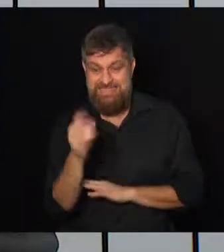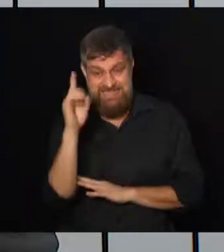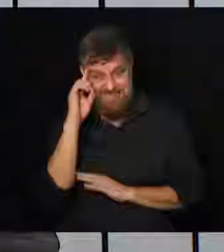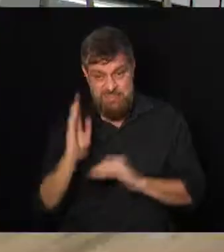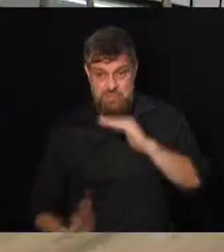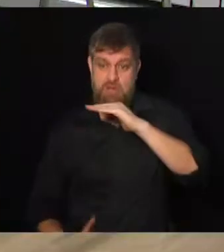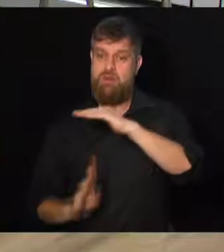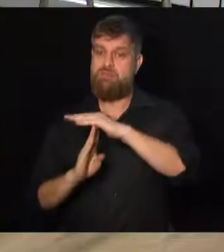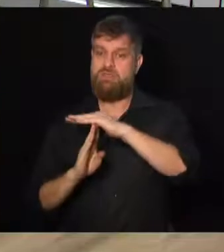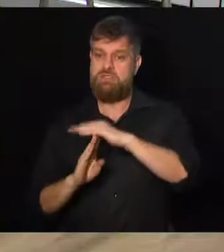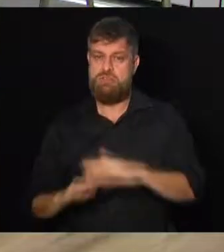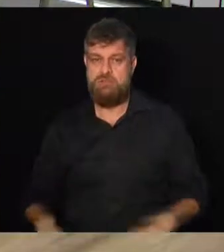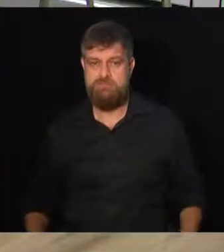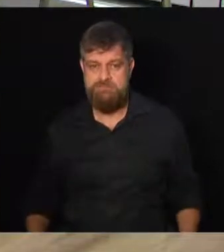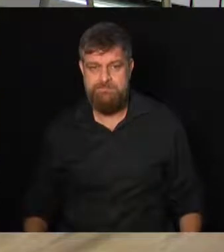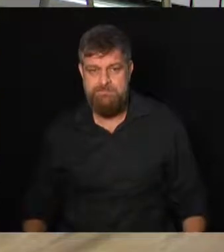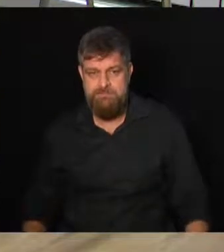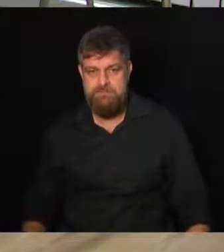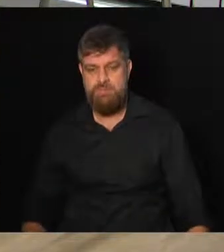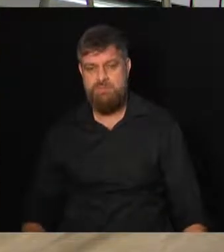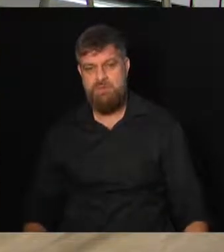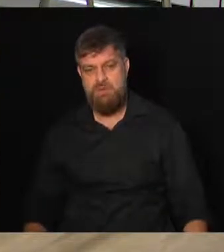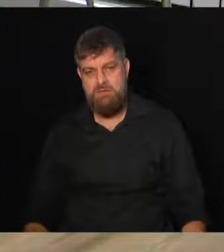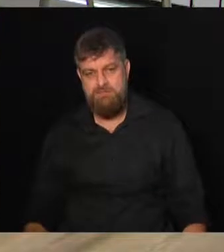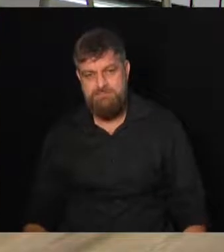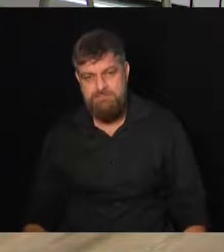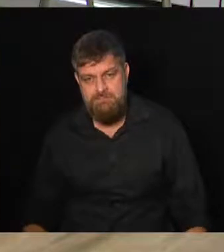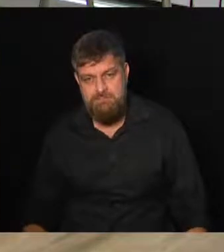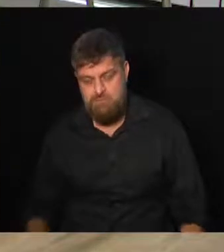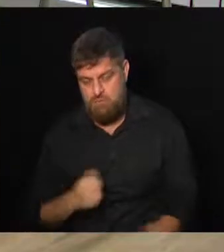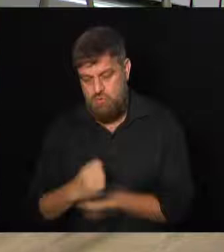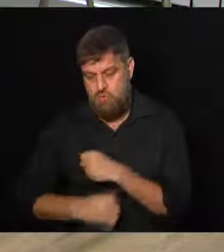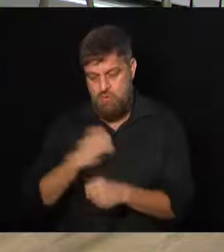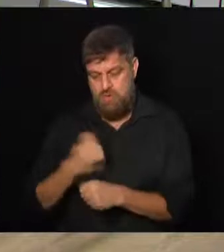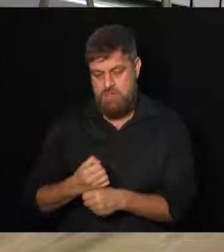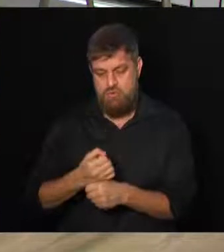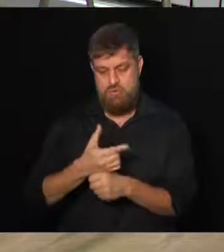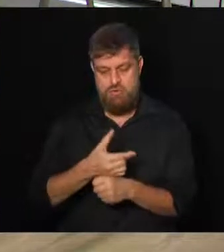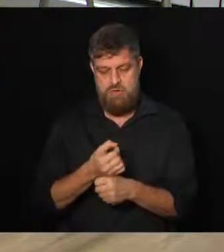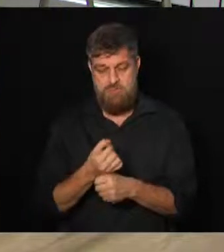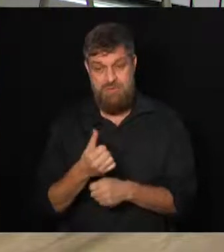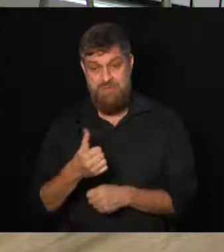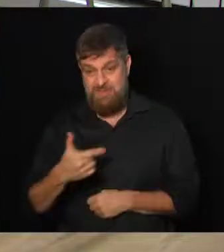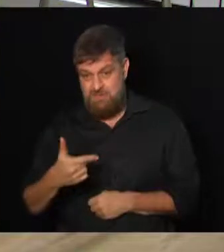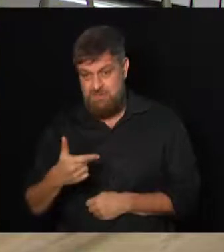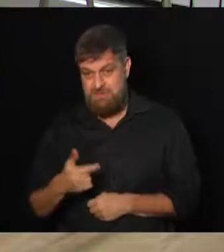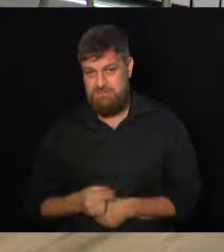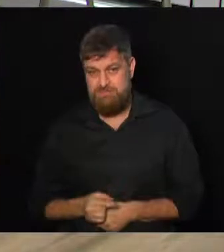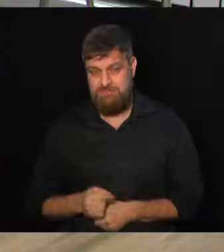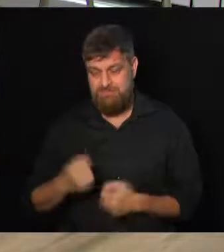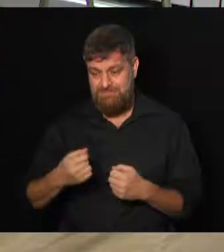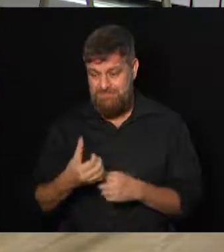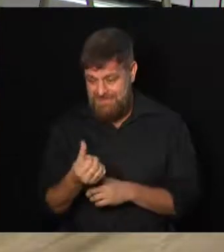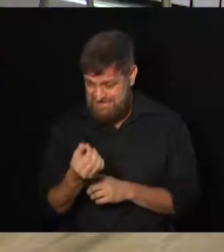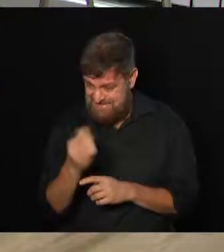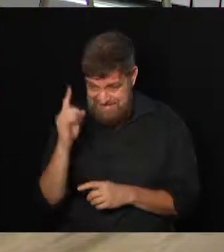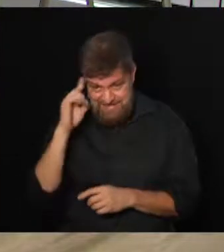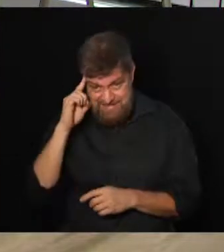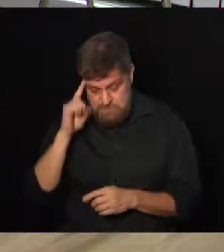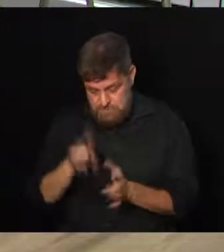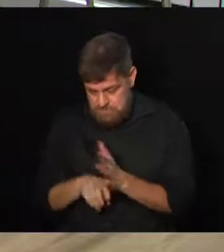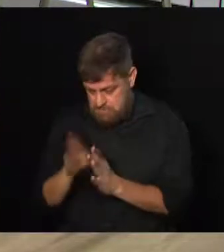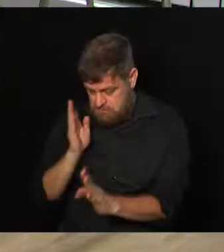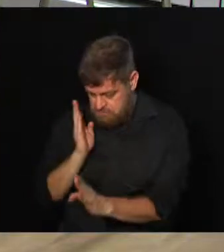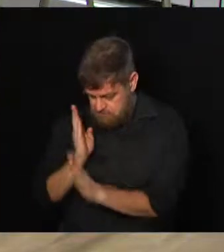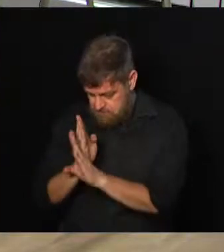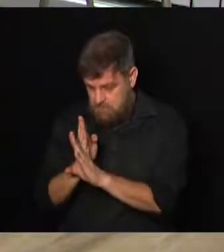debatida. 2012, né? Isso, foi em 2012, né? E ela determina que o tratamento deve ser iniciado até 60 dias após